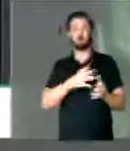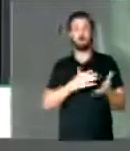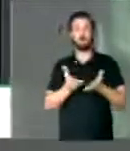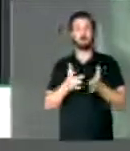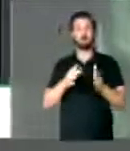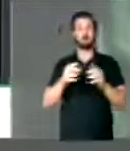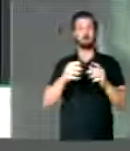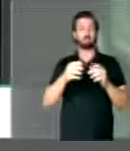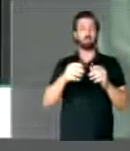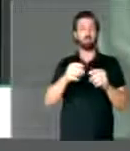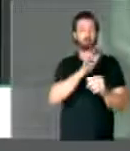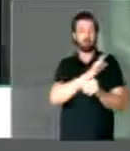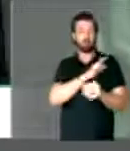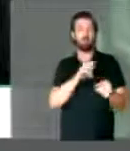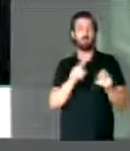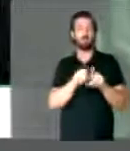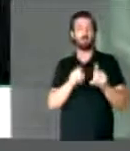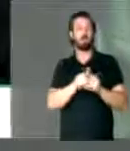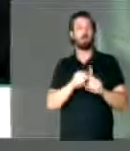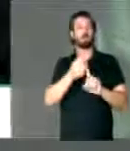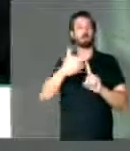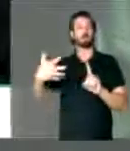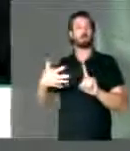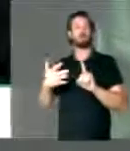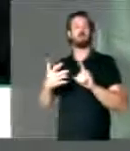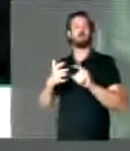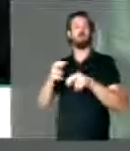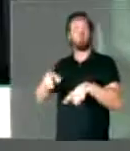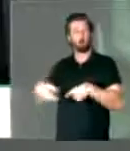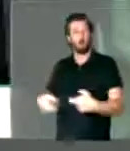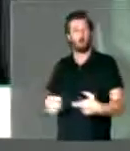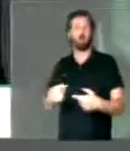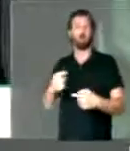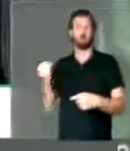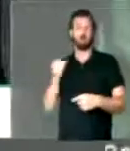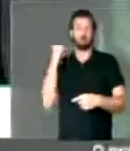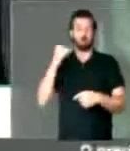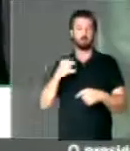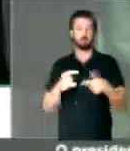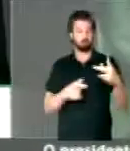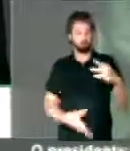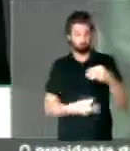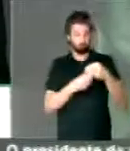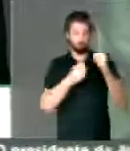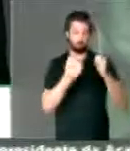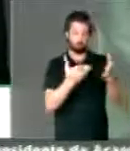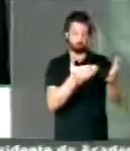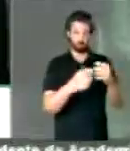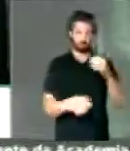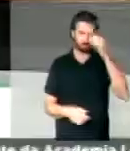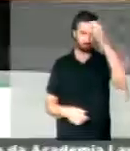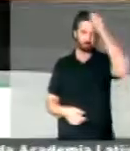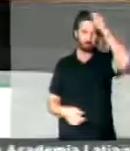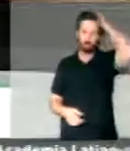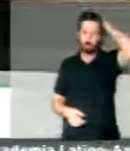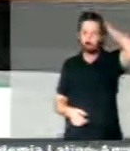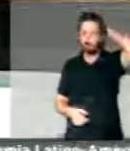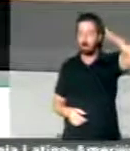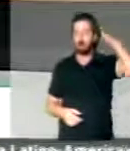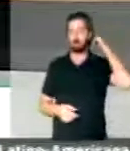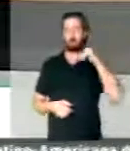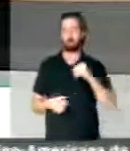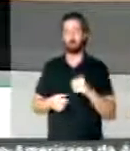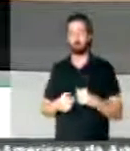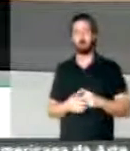técnica e extensão rural, também tão importante ao campo, por gentileza, uma palavra sua. Deputado Heitor,